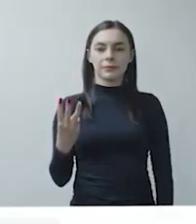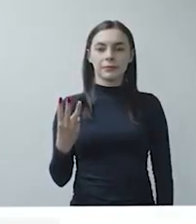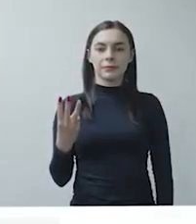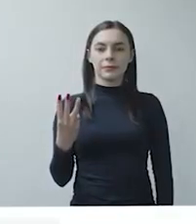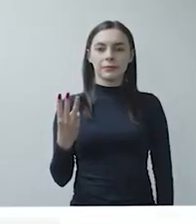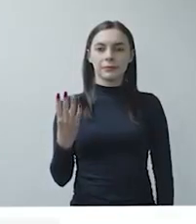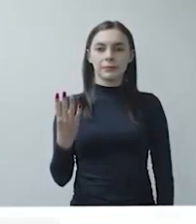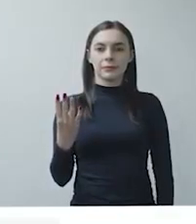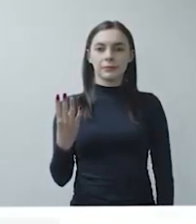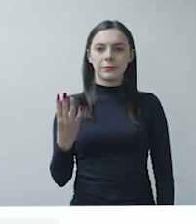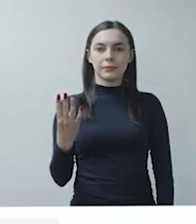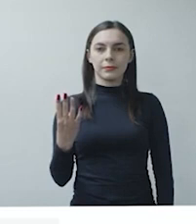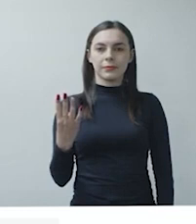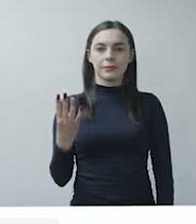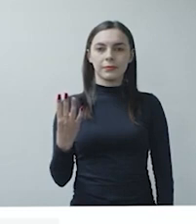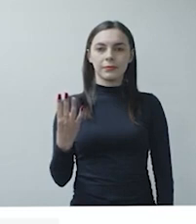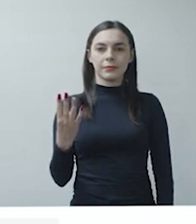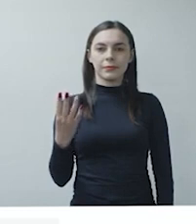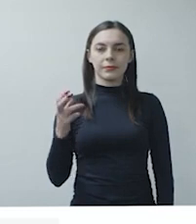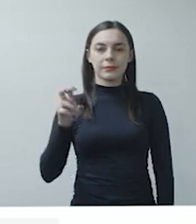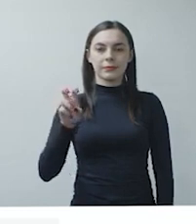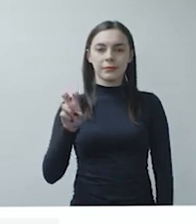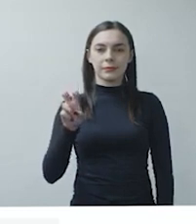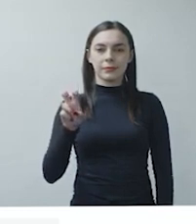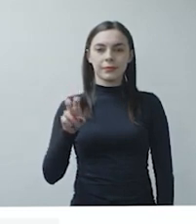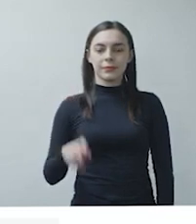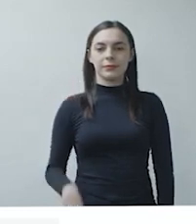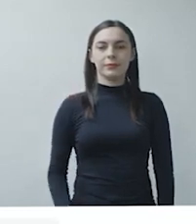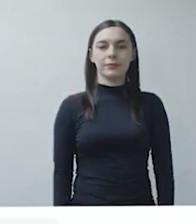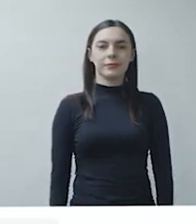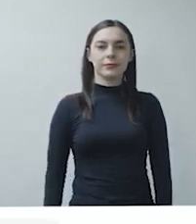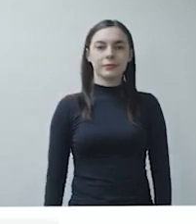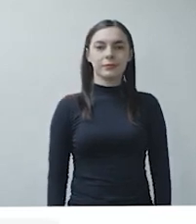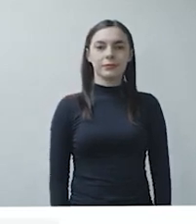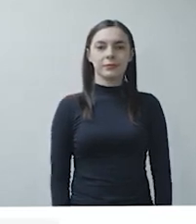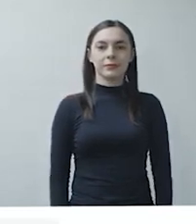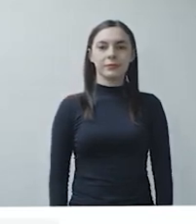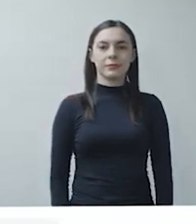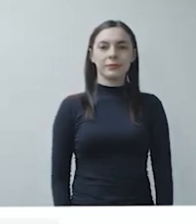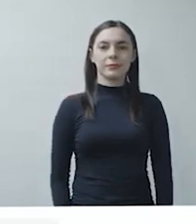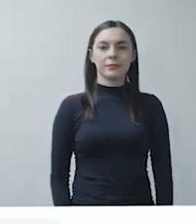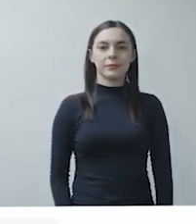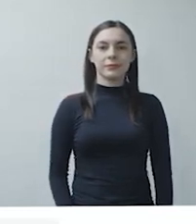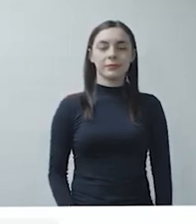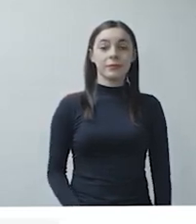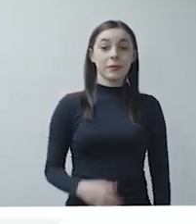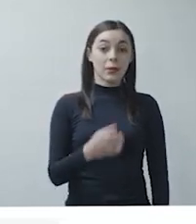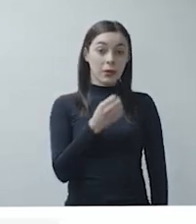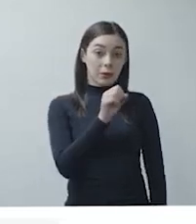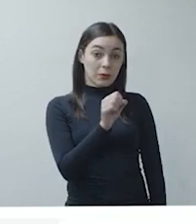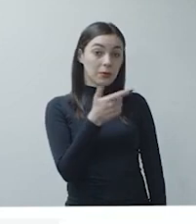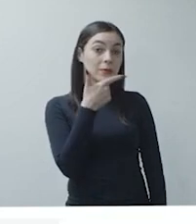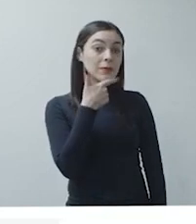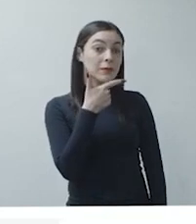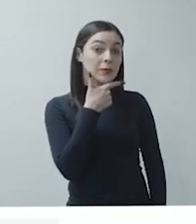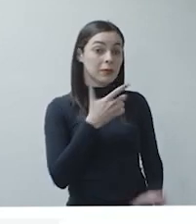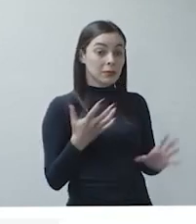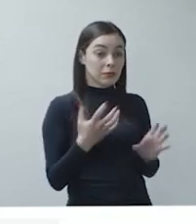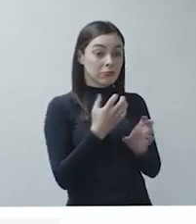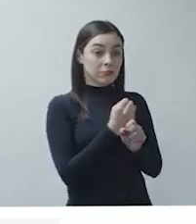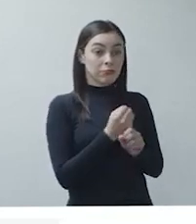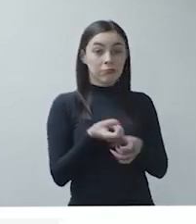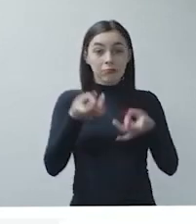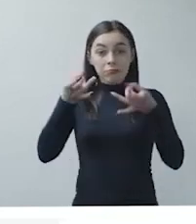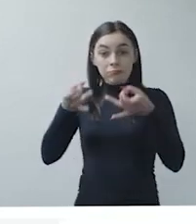3, 4, 5. Então, dos 8 queijos,